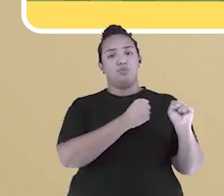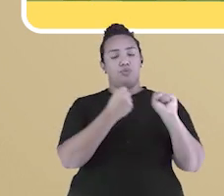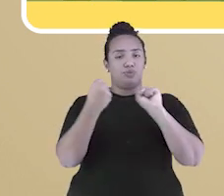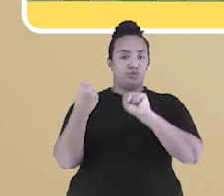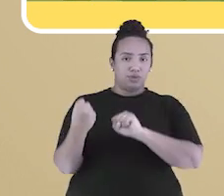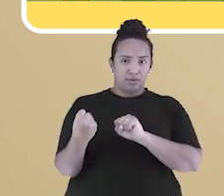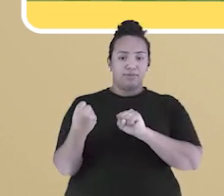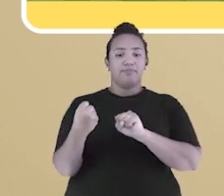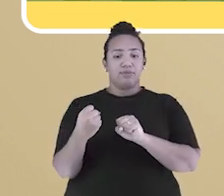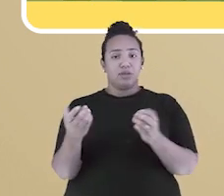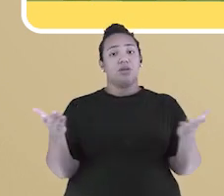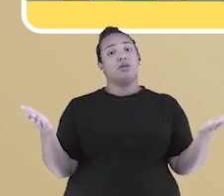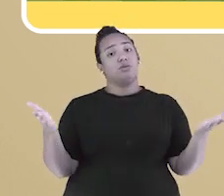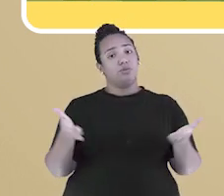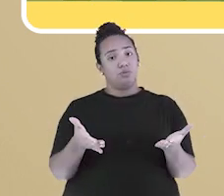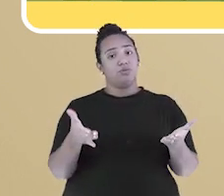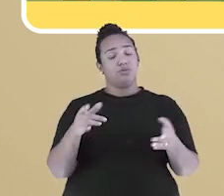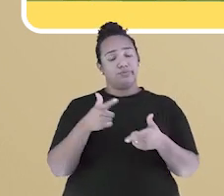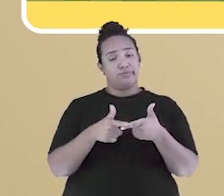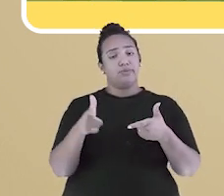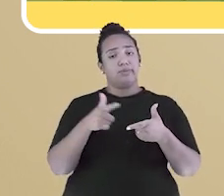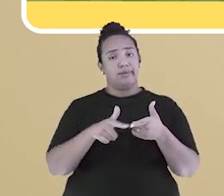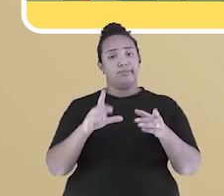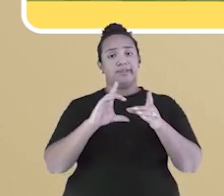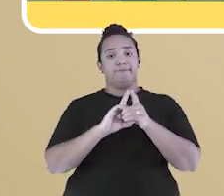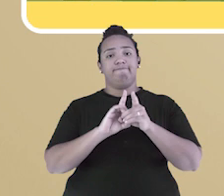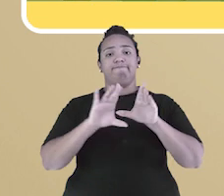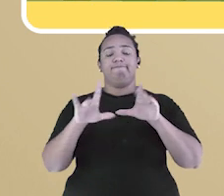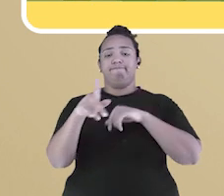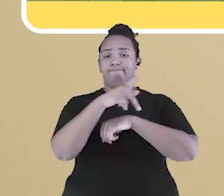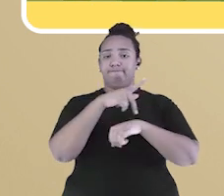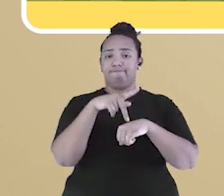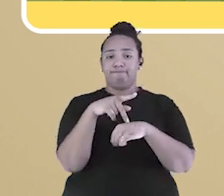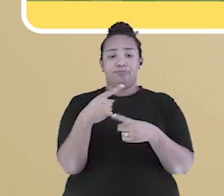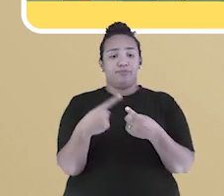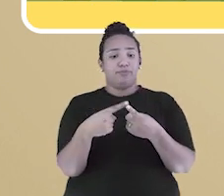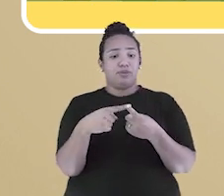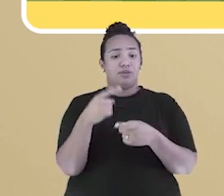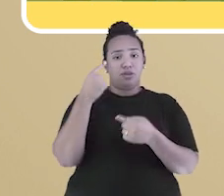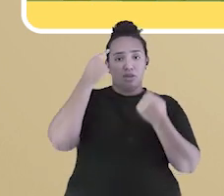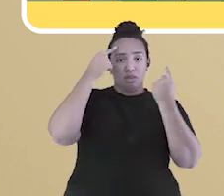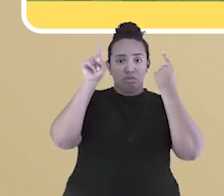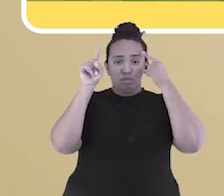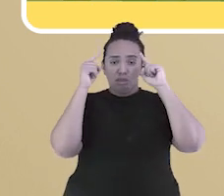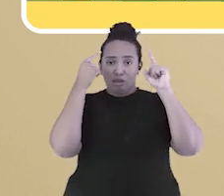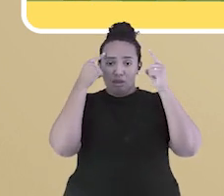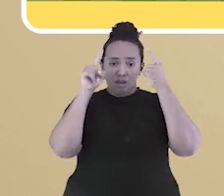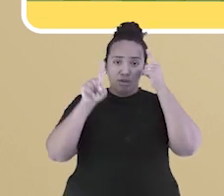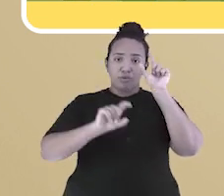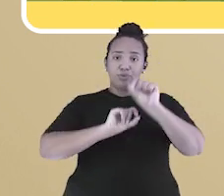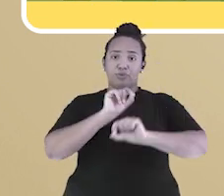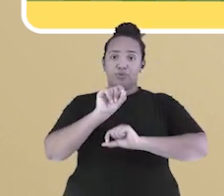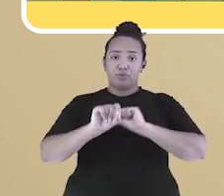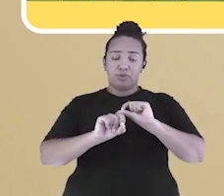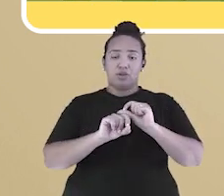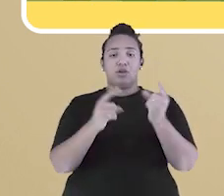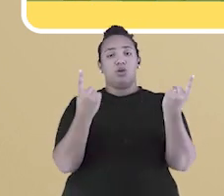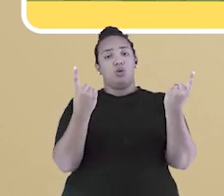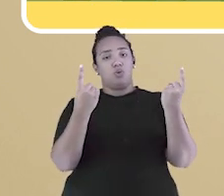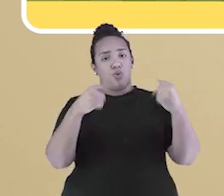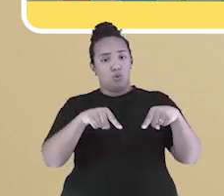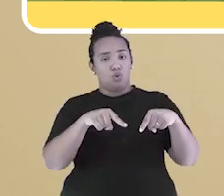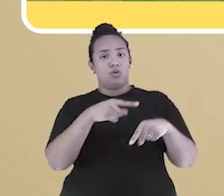grande instabilidade na democracia do país, com as mesmas ideias fundamentalistas de xenofobia, que é